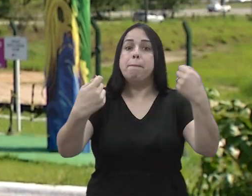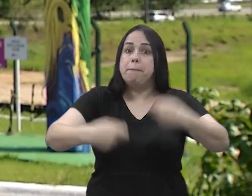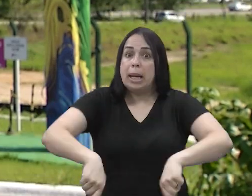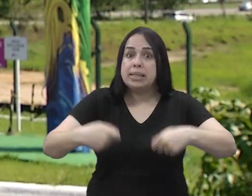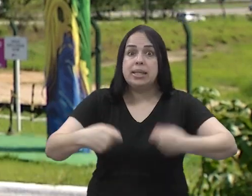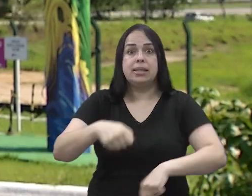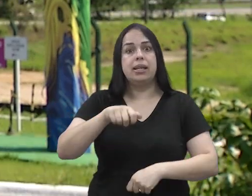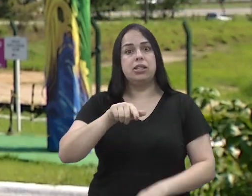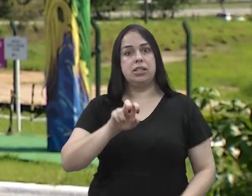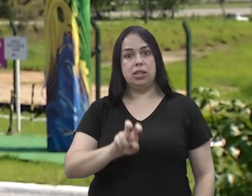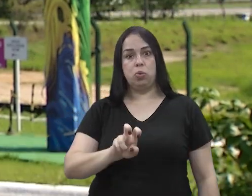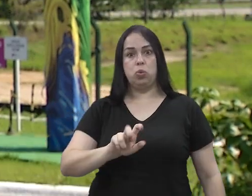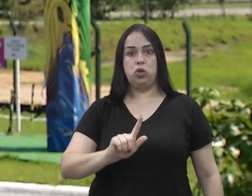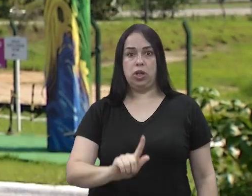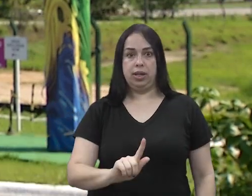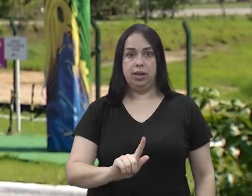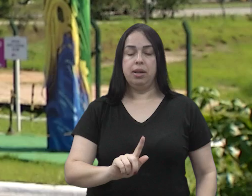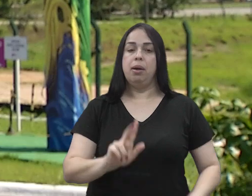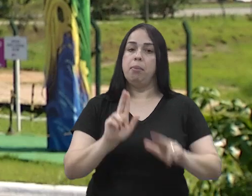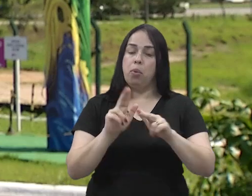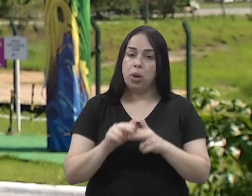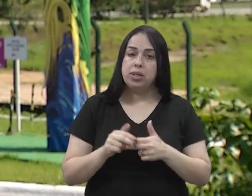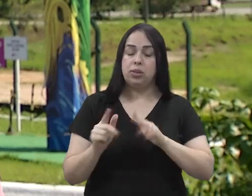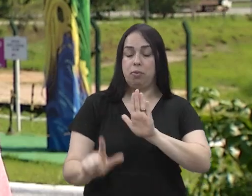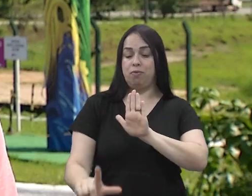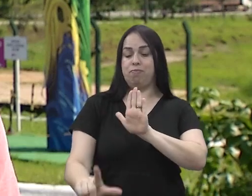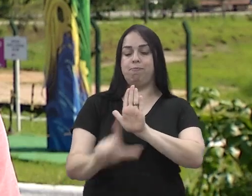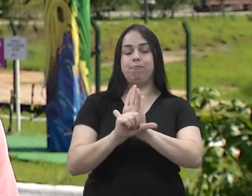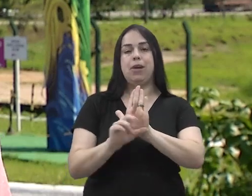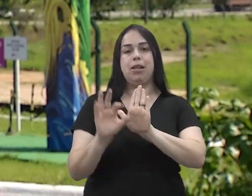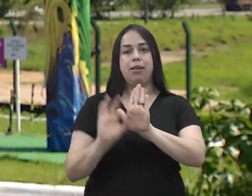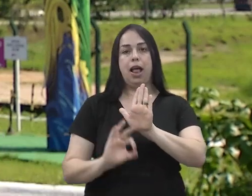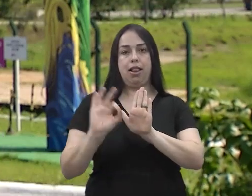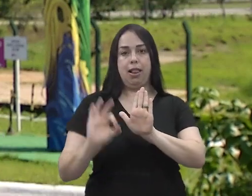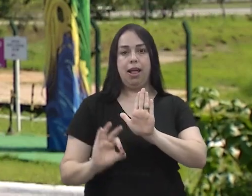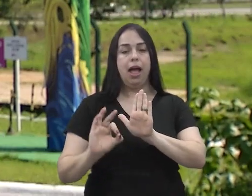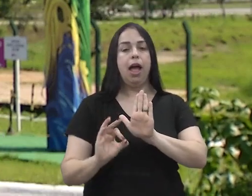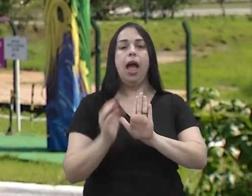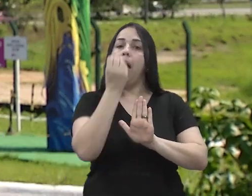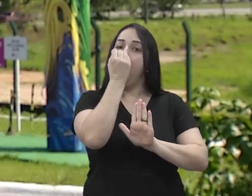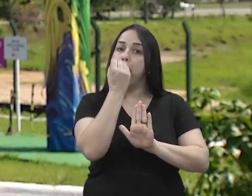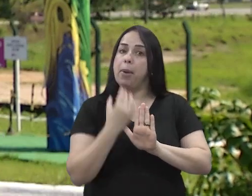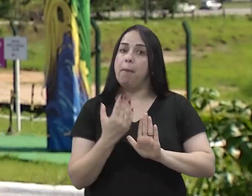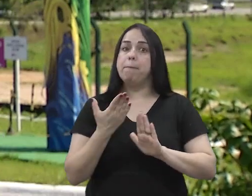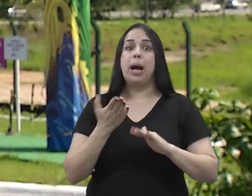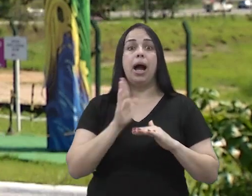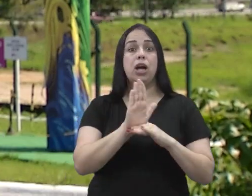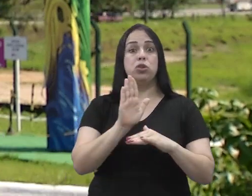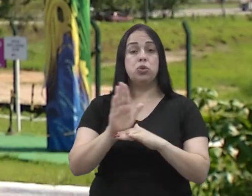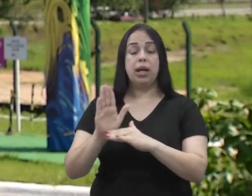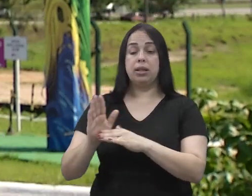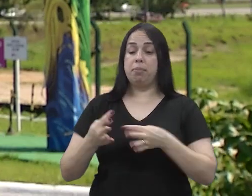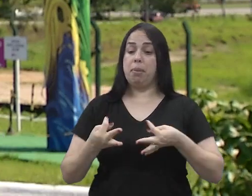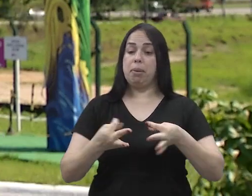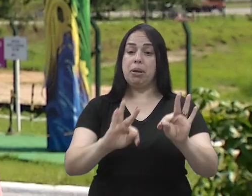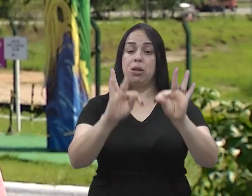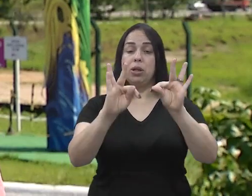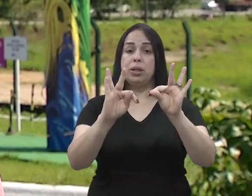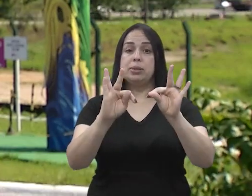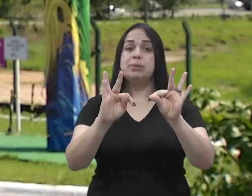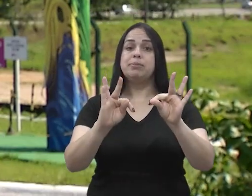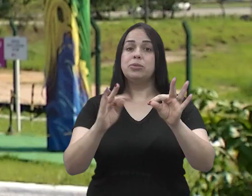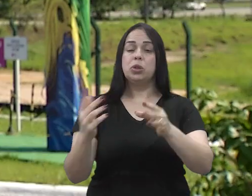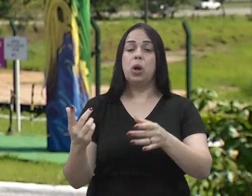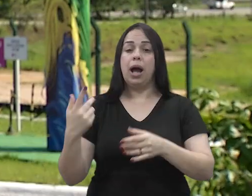impeçam a chegada do 5G. E fazer uma legislação voltada a isso, sem dúvida nenhuma, é facilitar para que essa tecnologia, o quanto